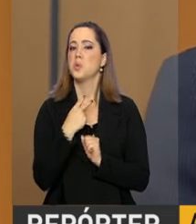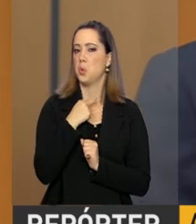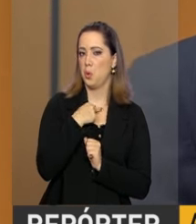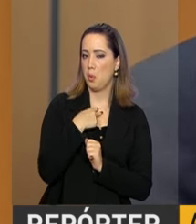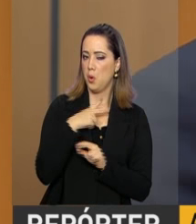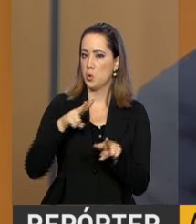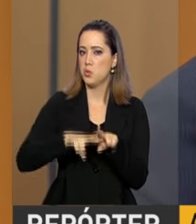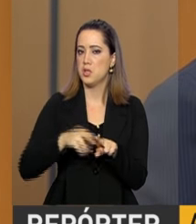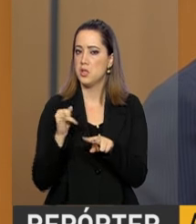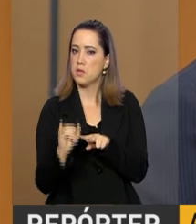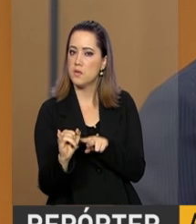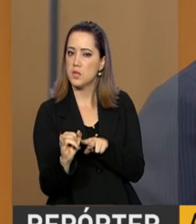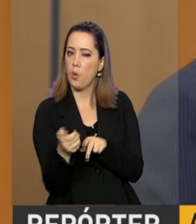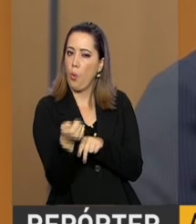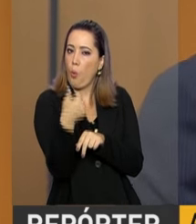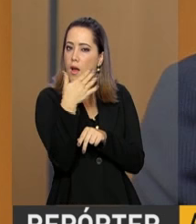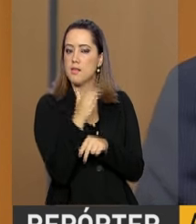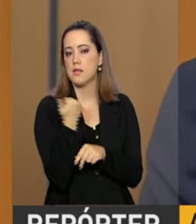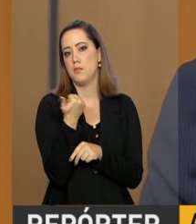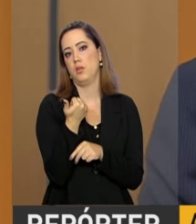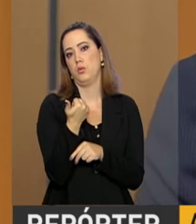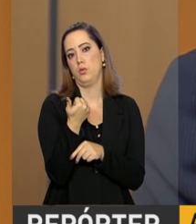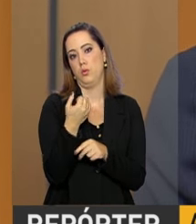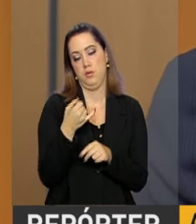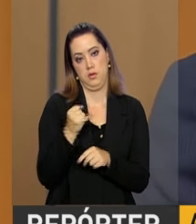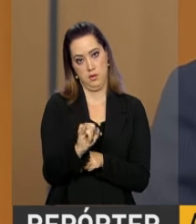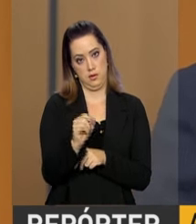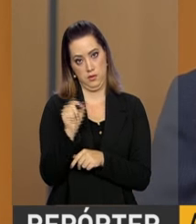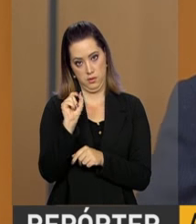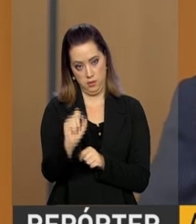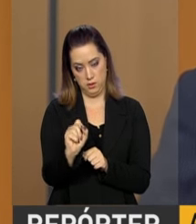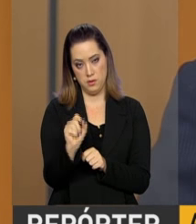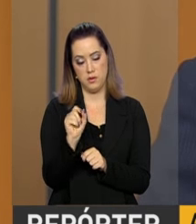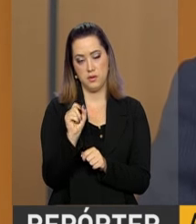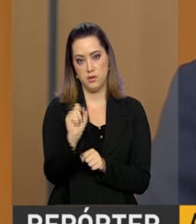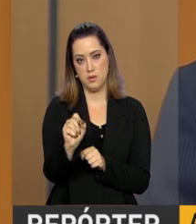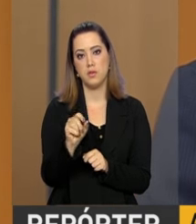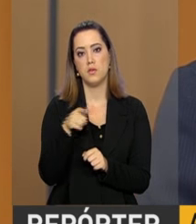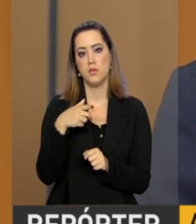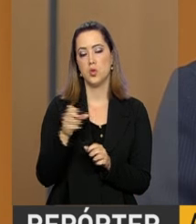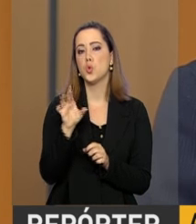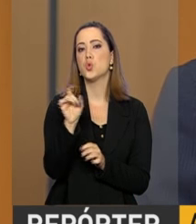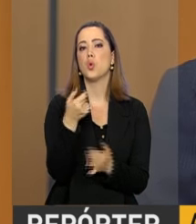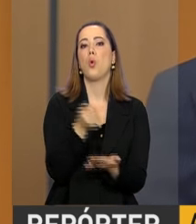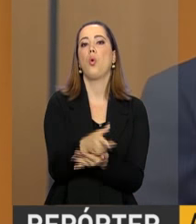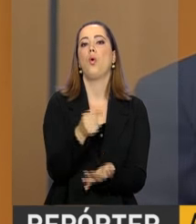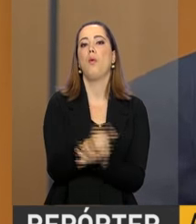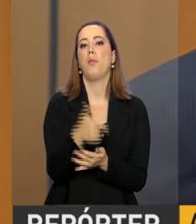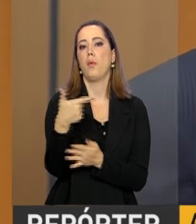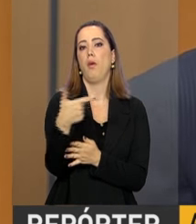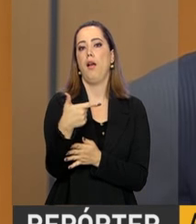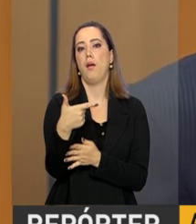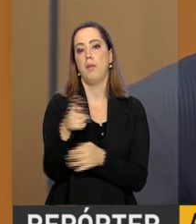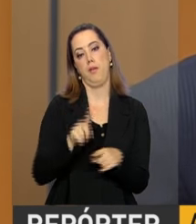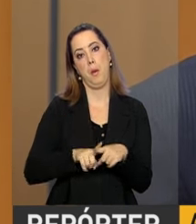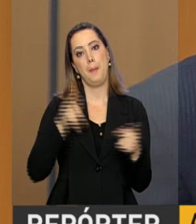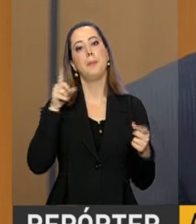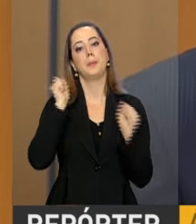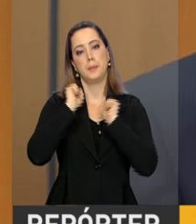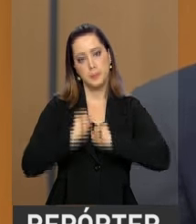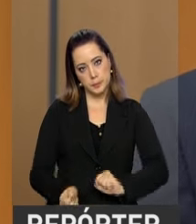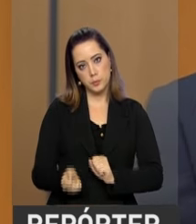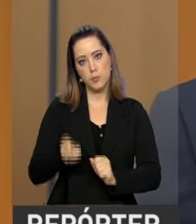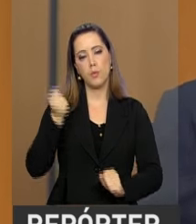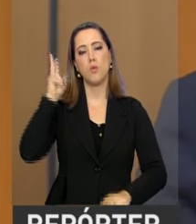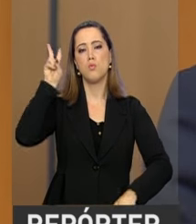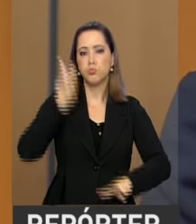homicídio se você comprou uma arma e deixou em casa. Agora, você pode ser preso por terrorismo